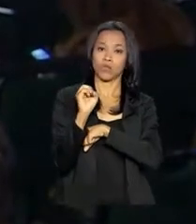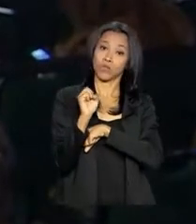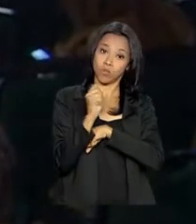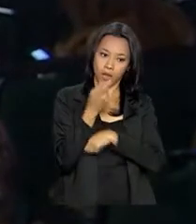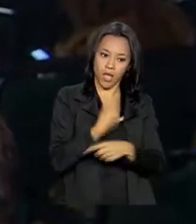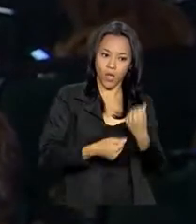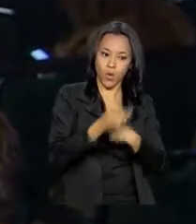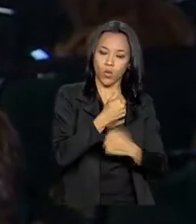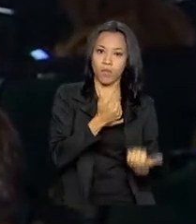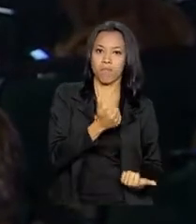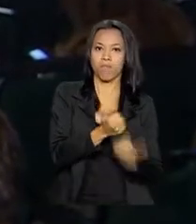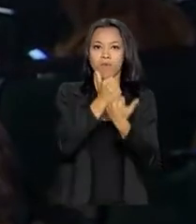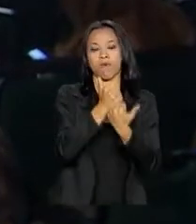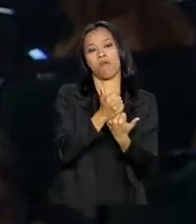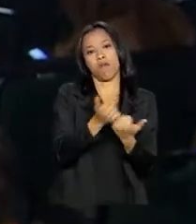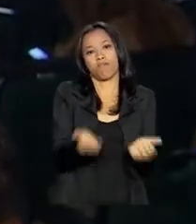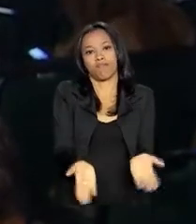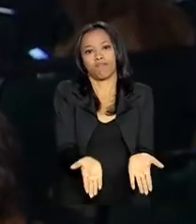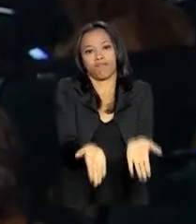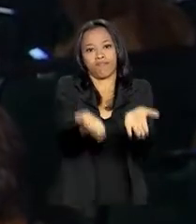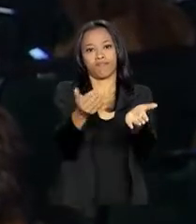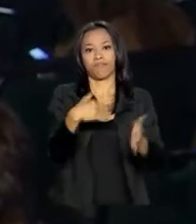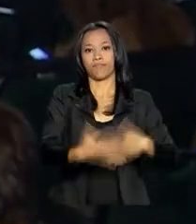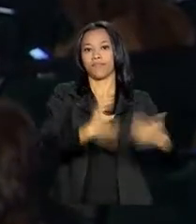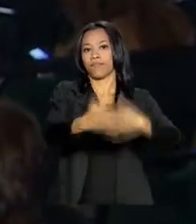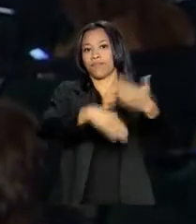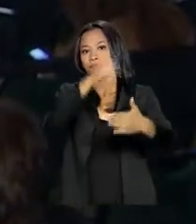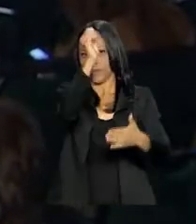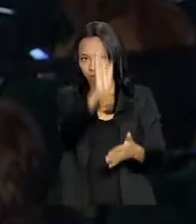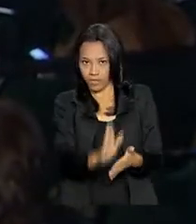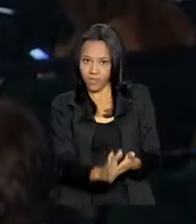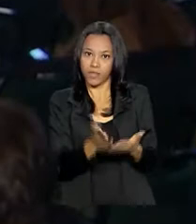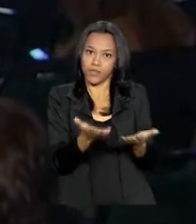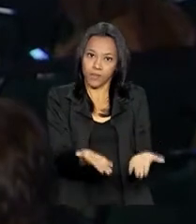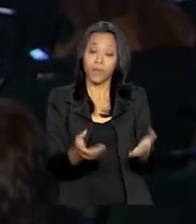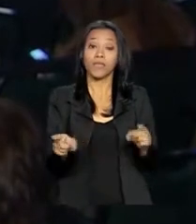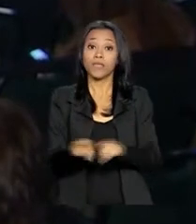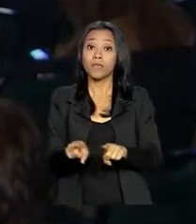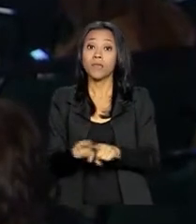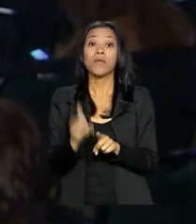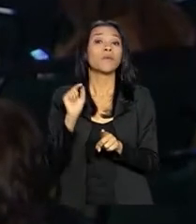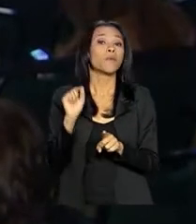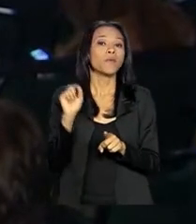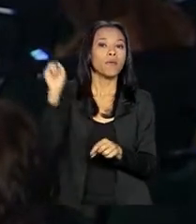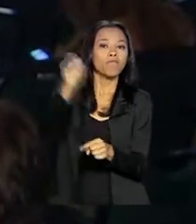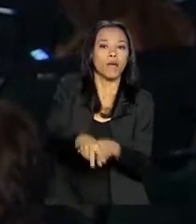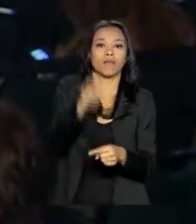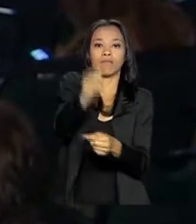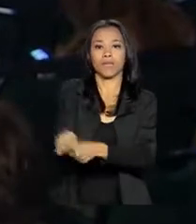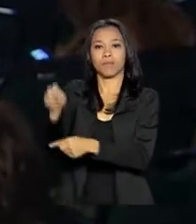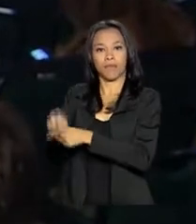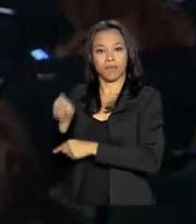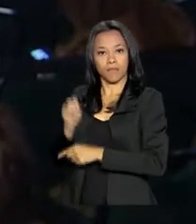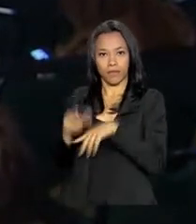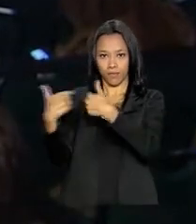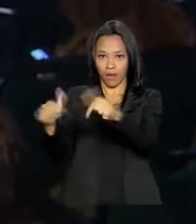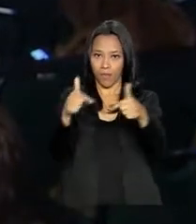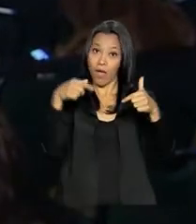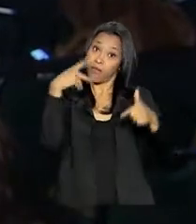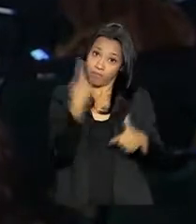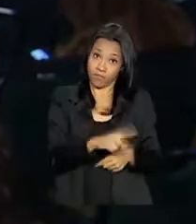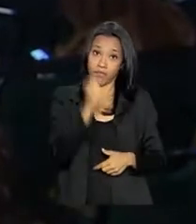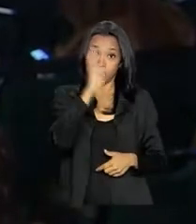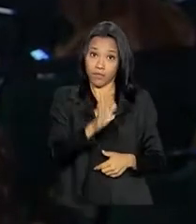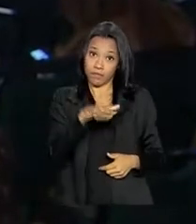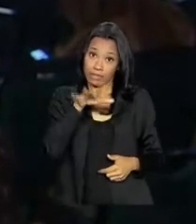economia brasileira quanto para o crescimento da economia e também a questão da geração de empregos desse setor aqui no